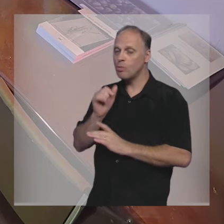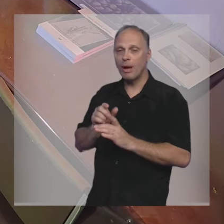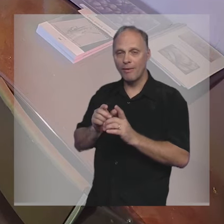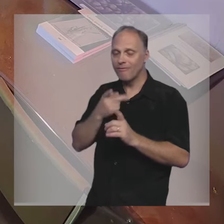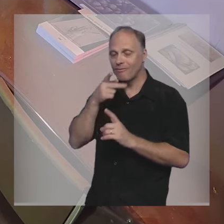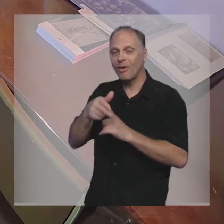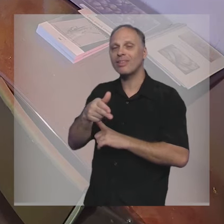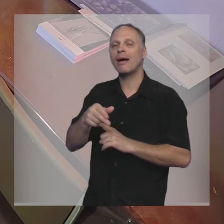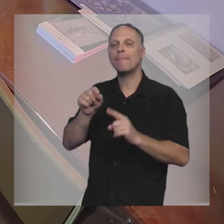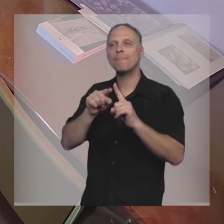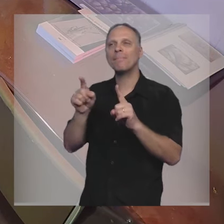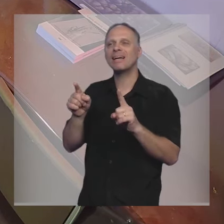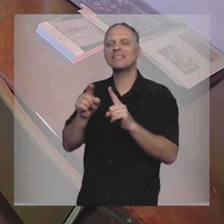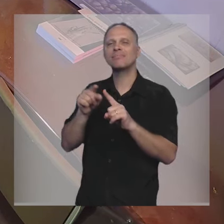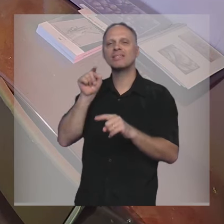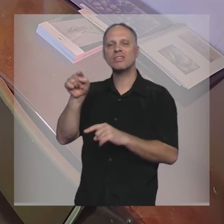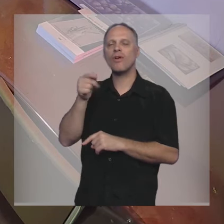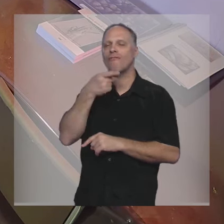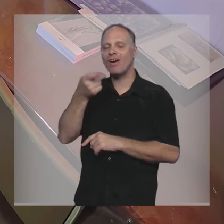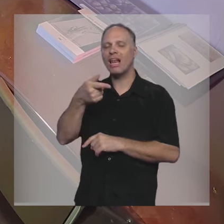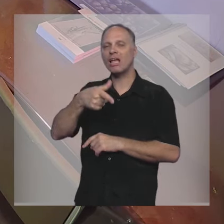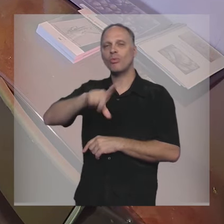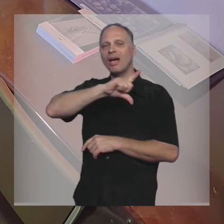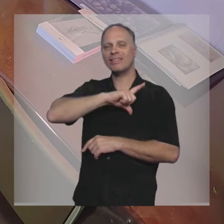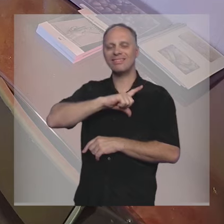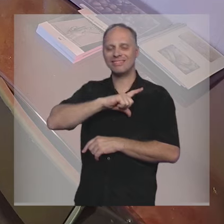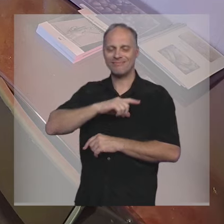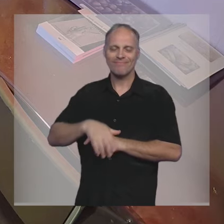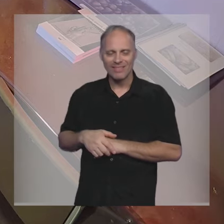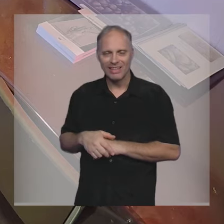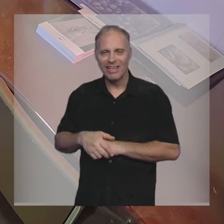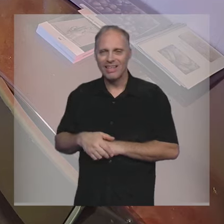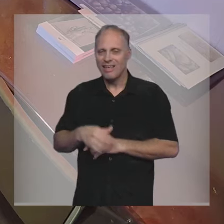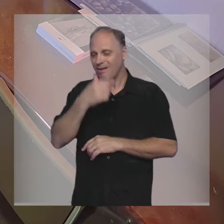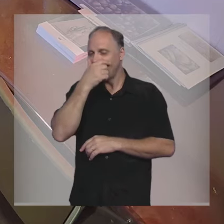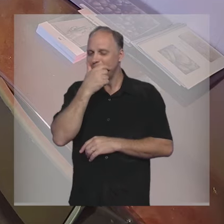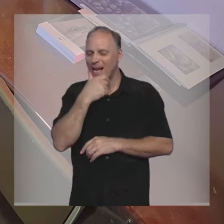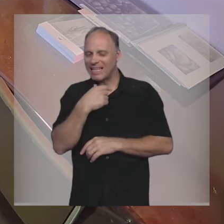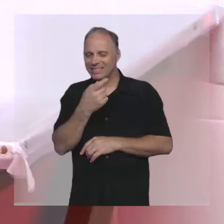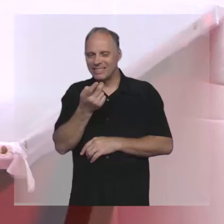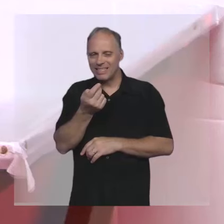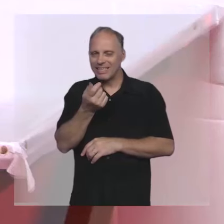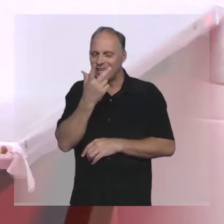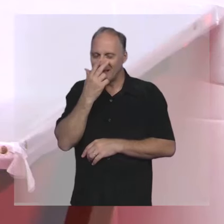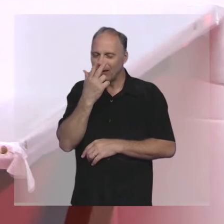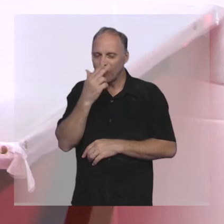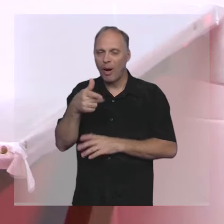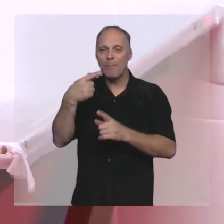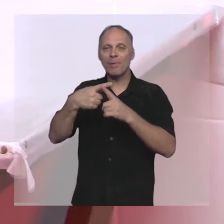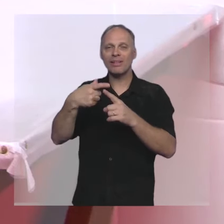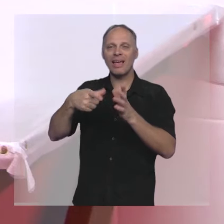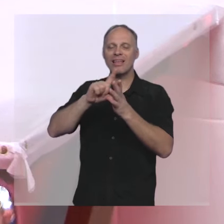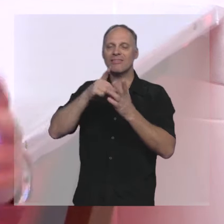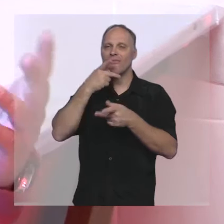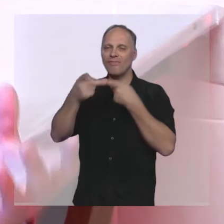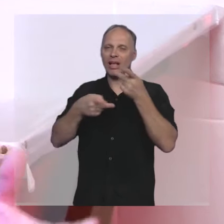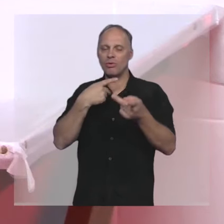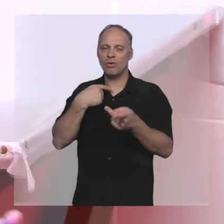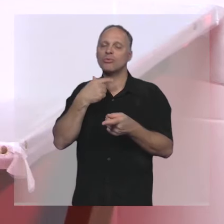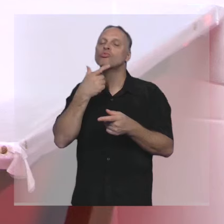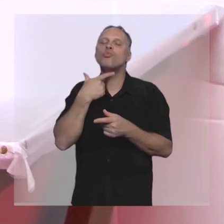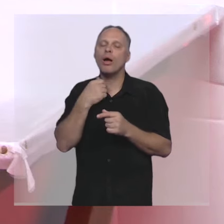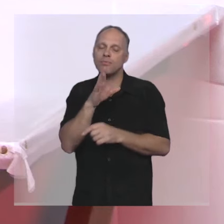desculpe... Não, por favor. A senhora comentando, assim, a senhora parece tão... antes estávamos comentando, a senhora disse que aprecia